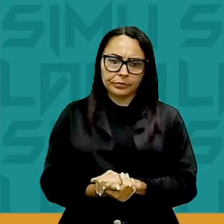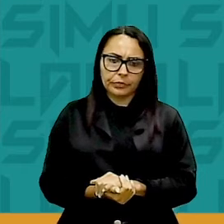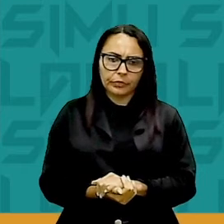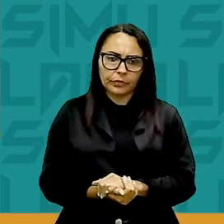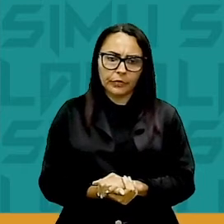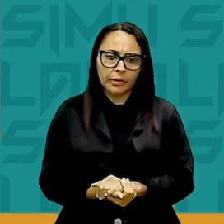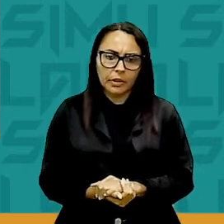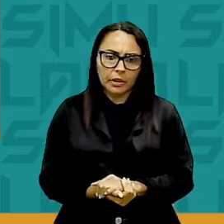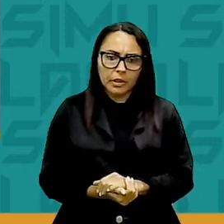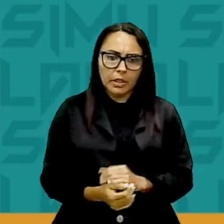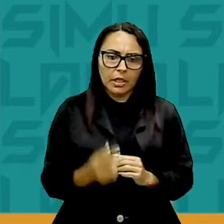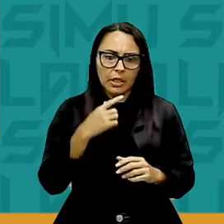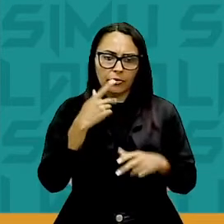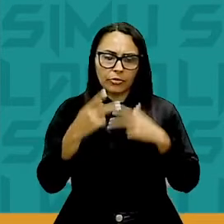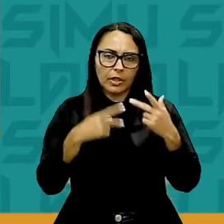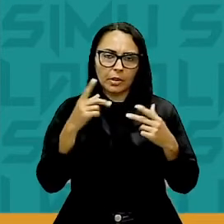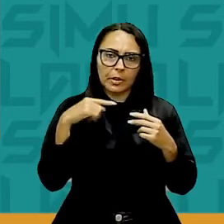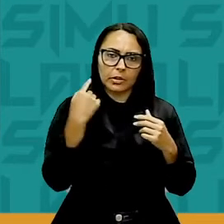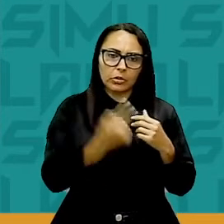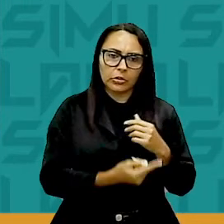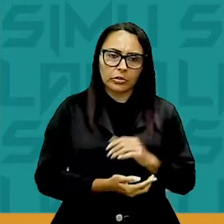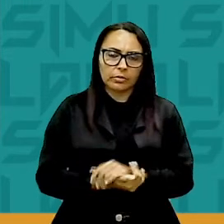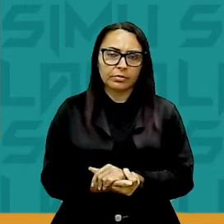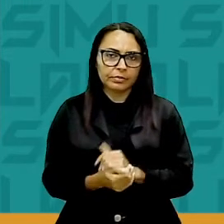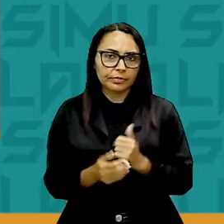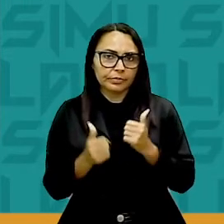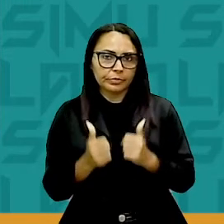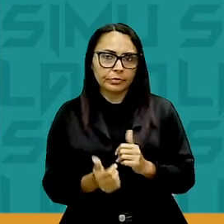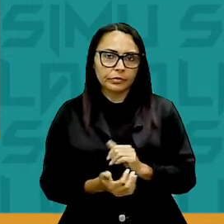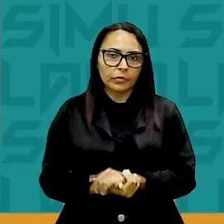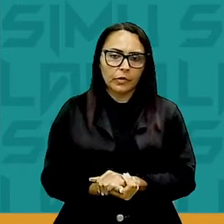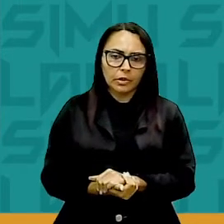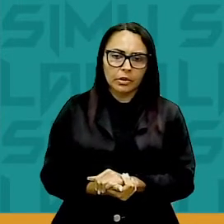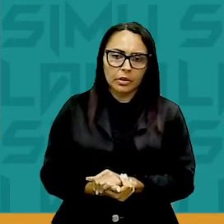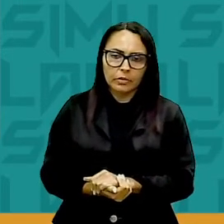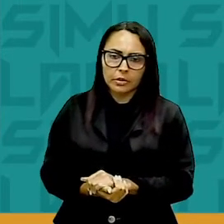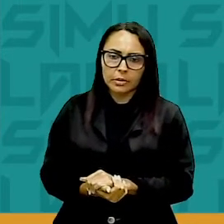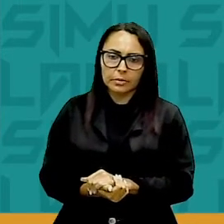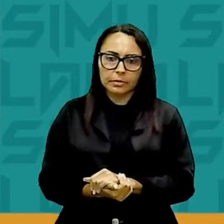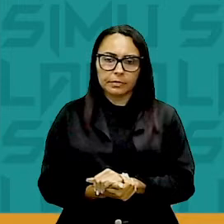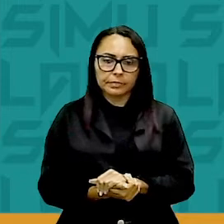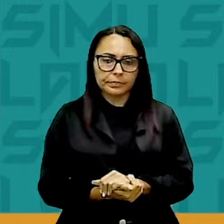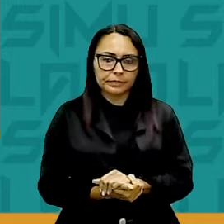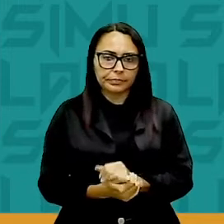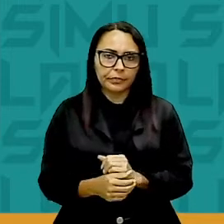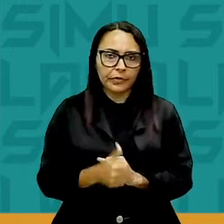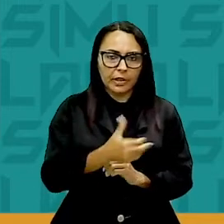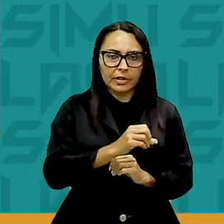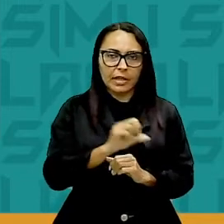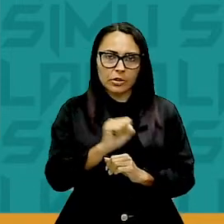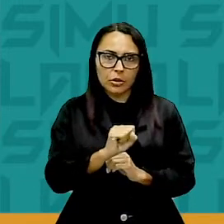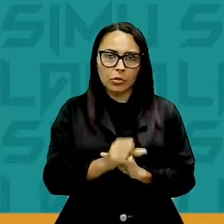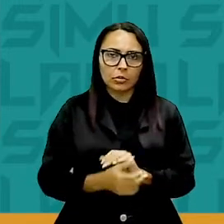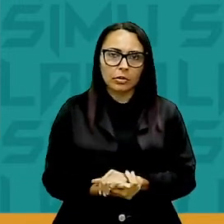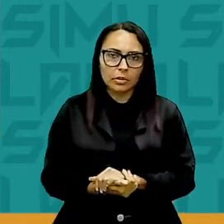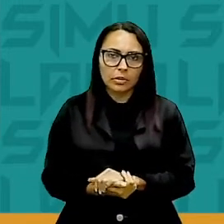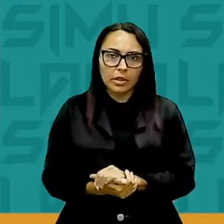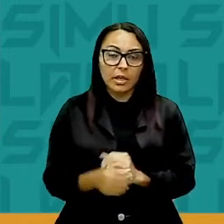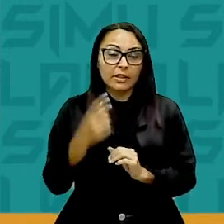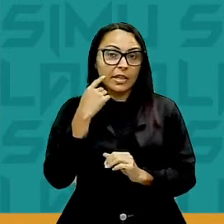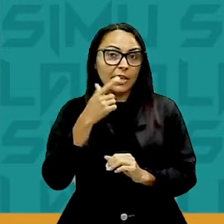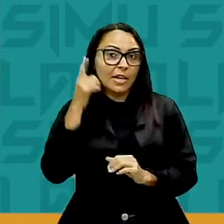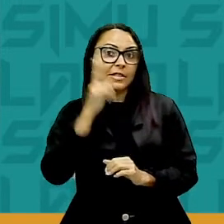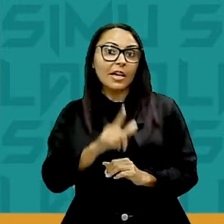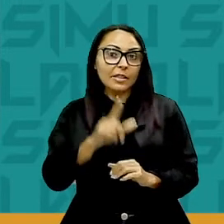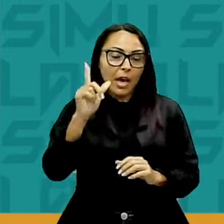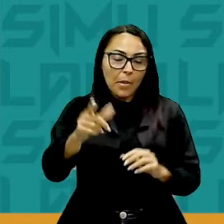essa charge fala para nós. Muito bem, eu vou dar para vocês, deixa eu ver, 10 segundos. Quem acertar, quem mandar